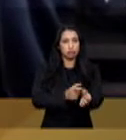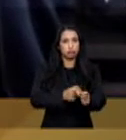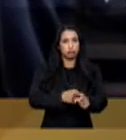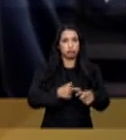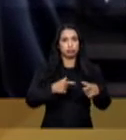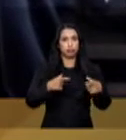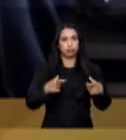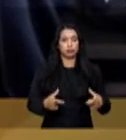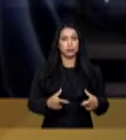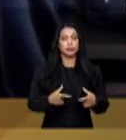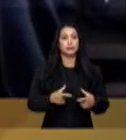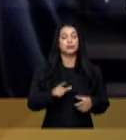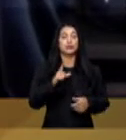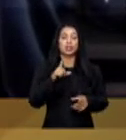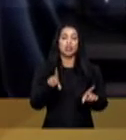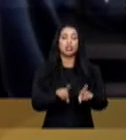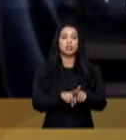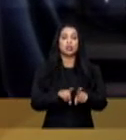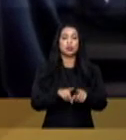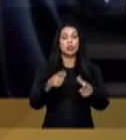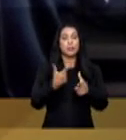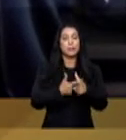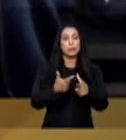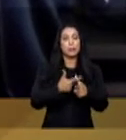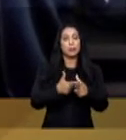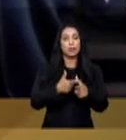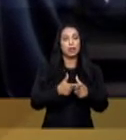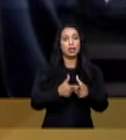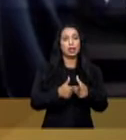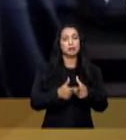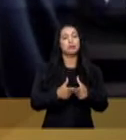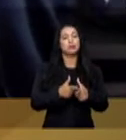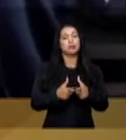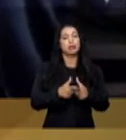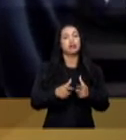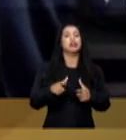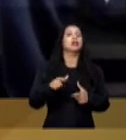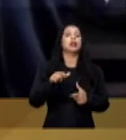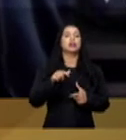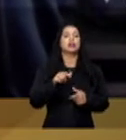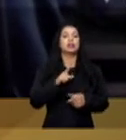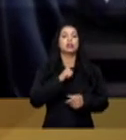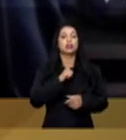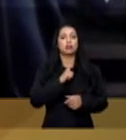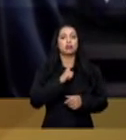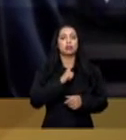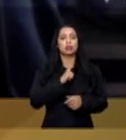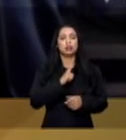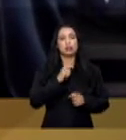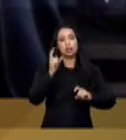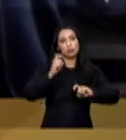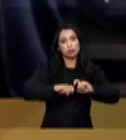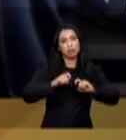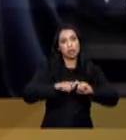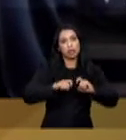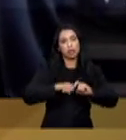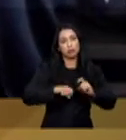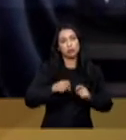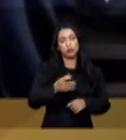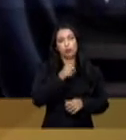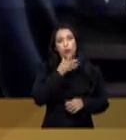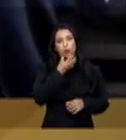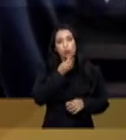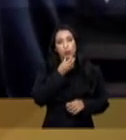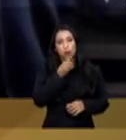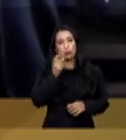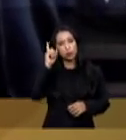erétil. O Tribunal Regional Federal da 4ª Região aplicou, no caso concreto,